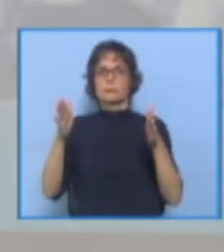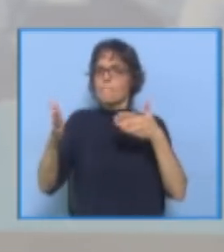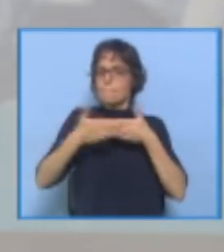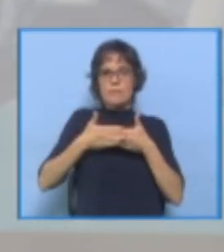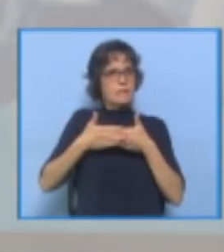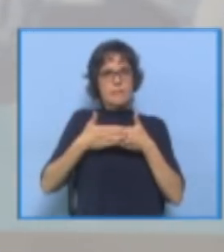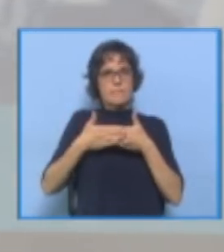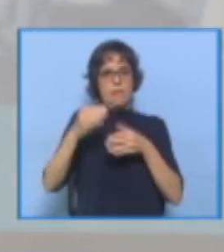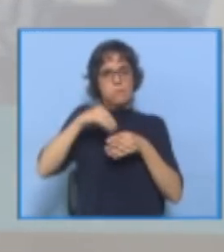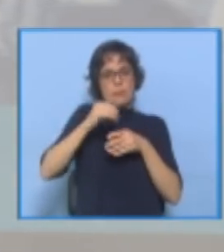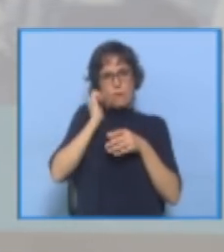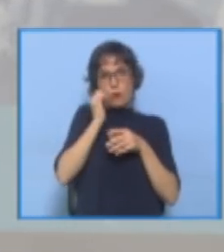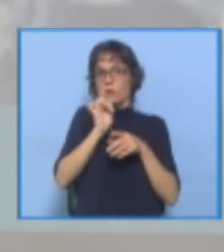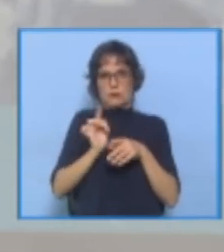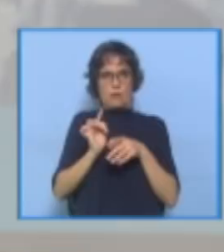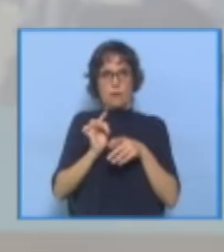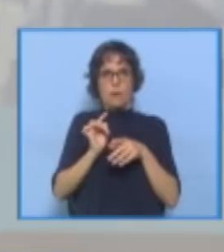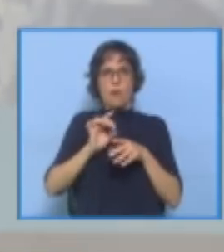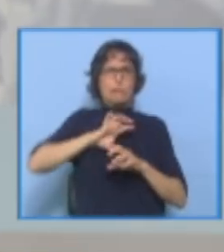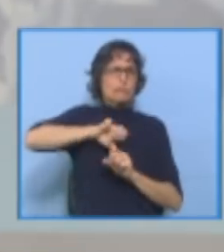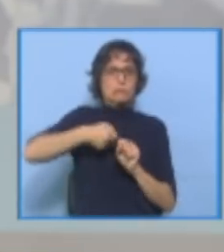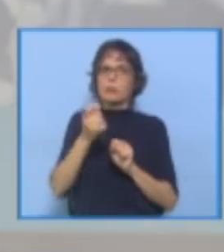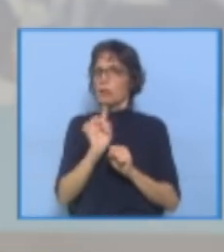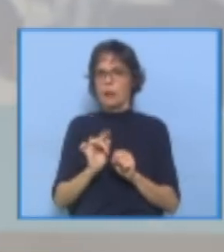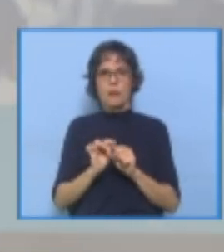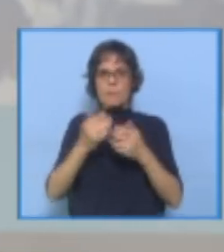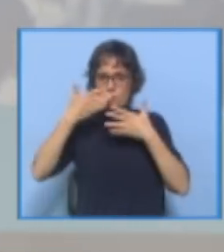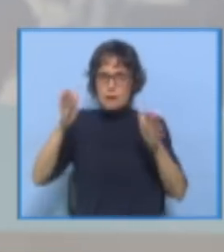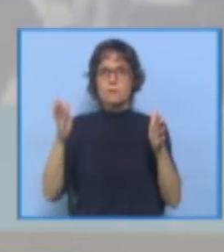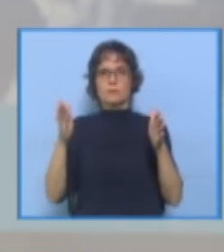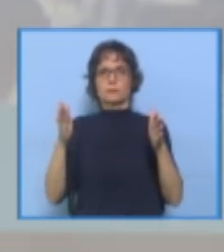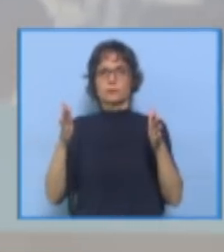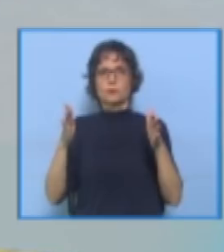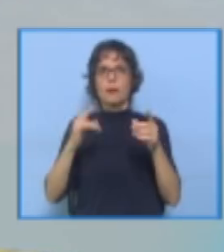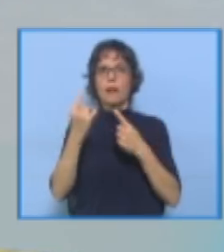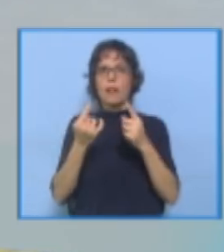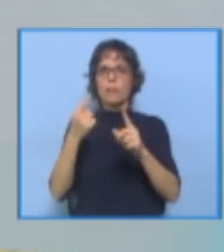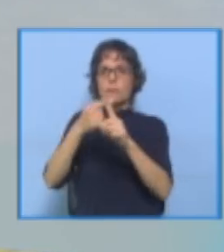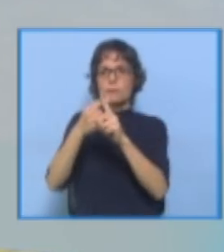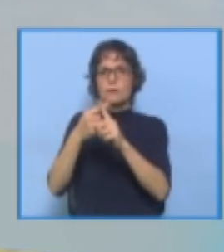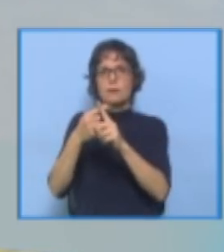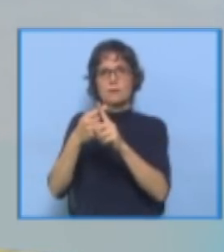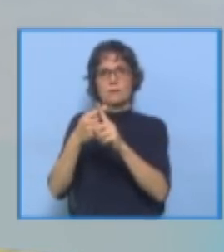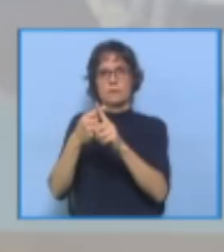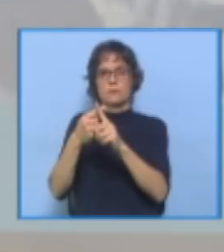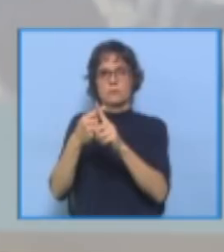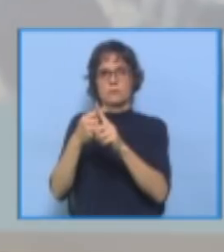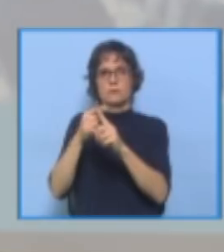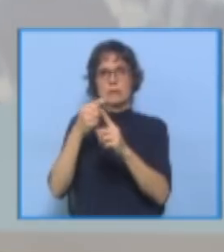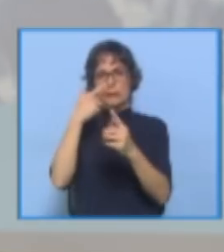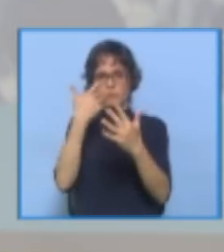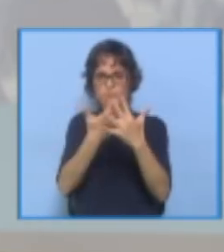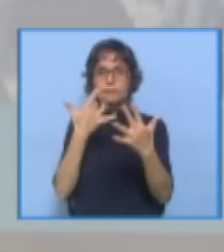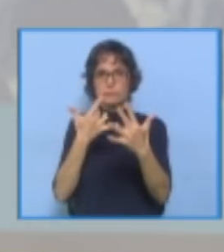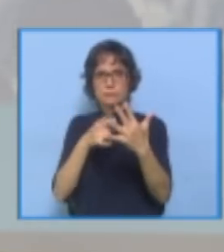de desespero, nem de alienação, mas sim de abertura a uma possibilidade positiva, a qualquer coisa de significativo. Não é? Foi muito